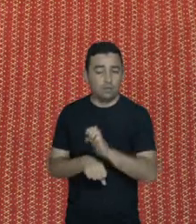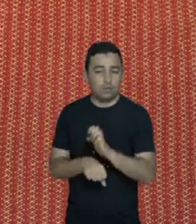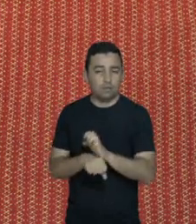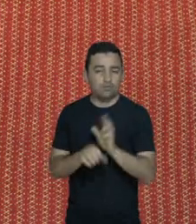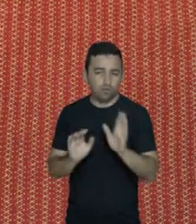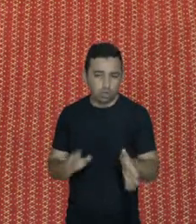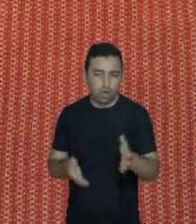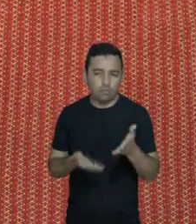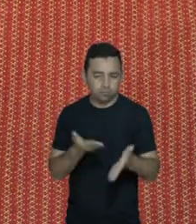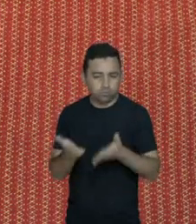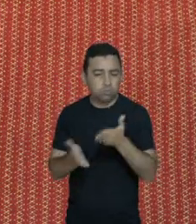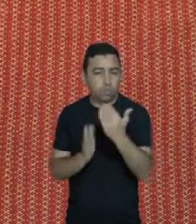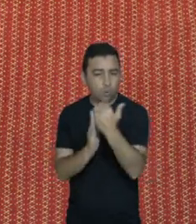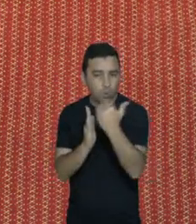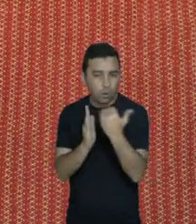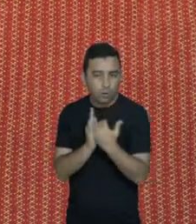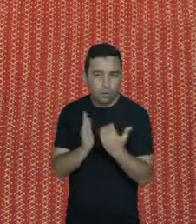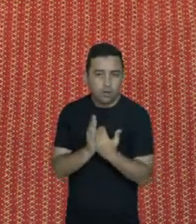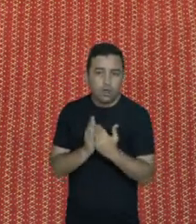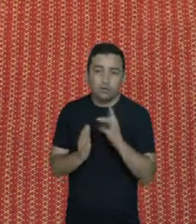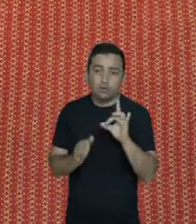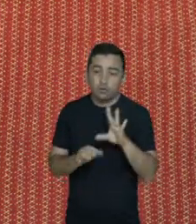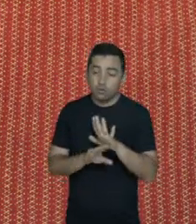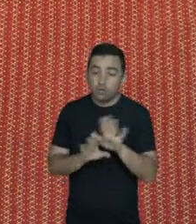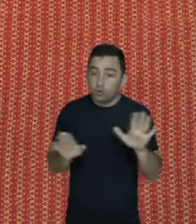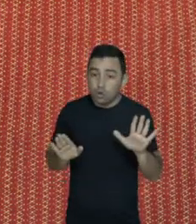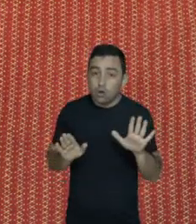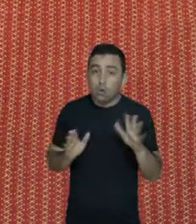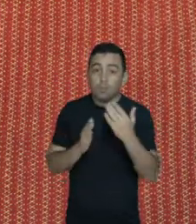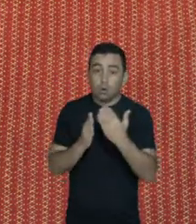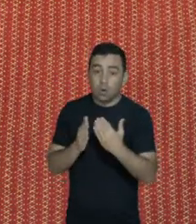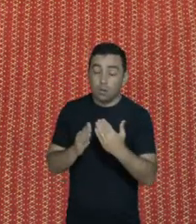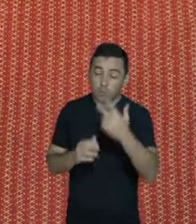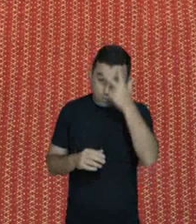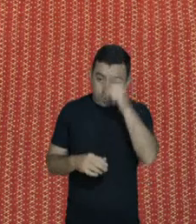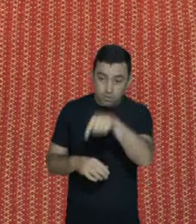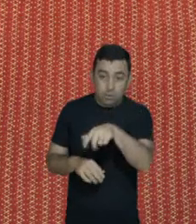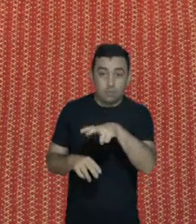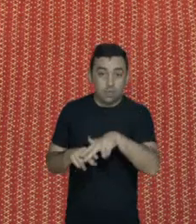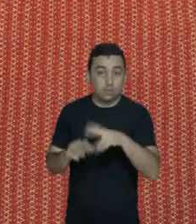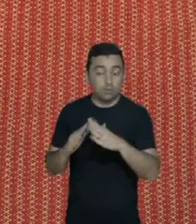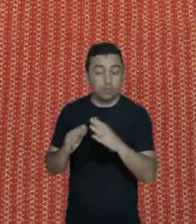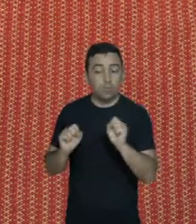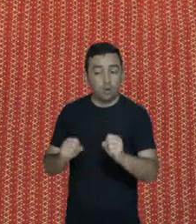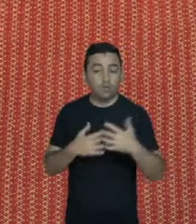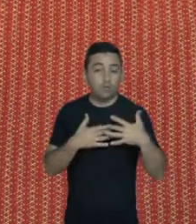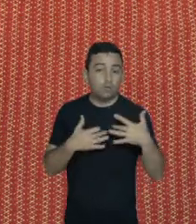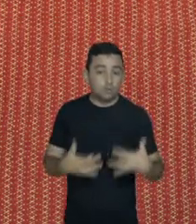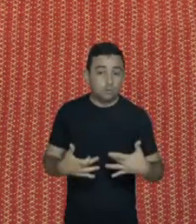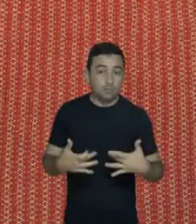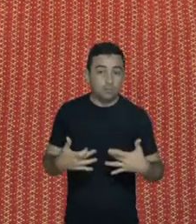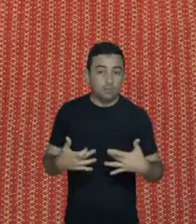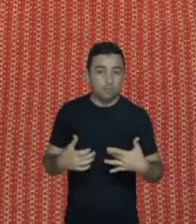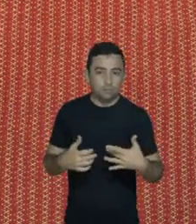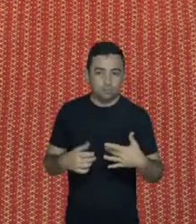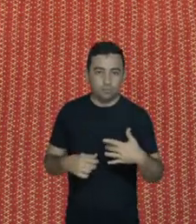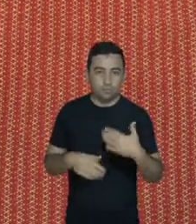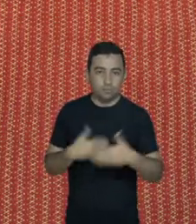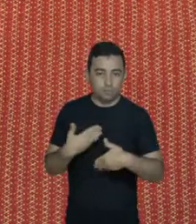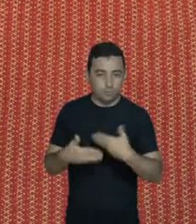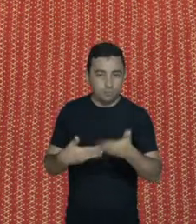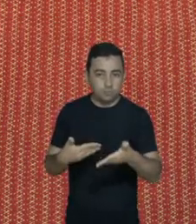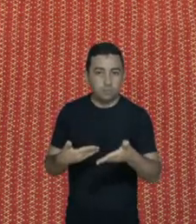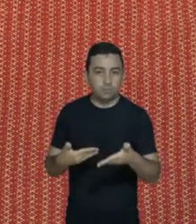realizar esse programa. É simplesmente um programa que o preso pode aderir por voluntário e seria a